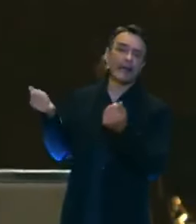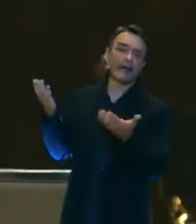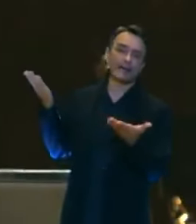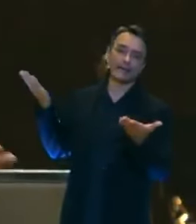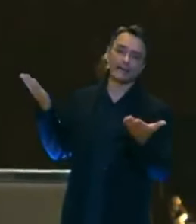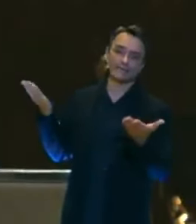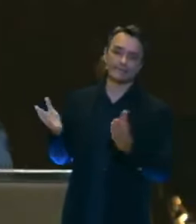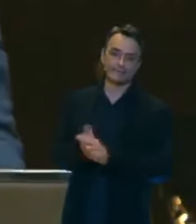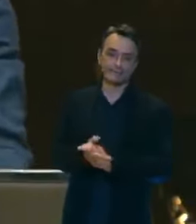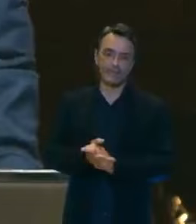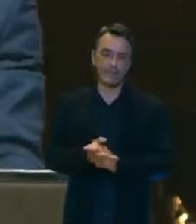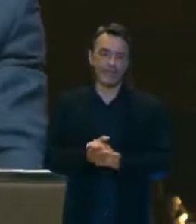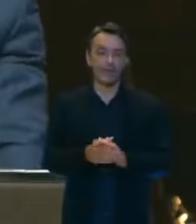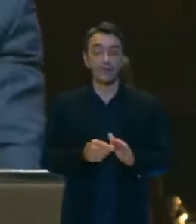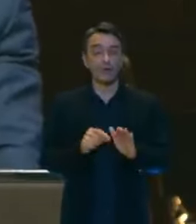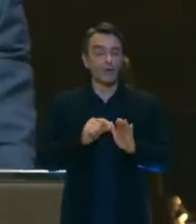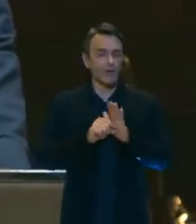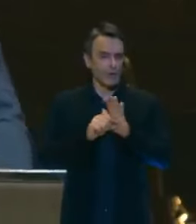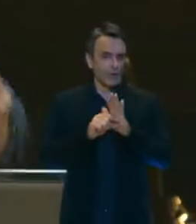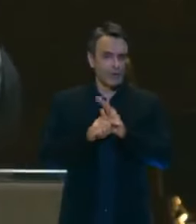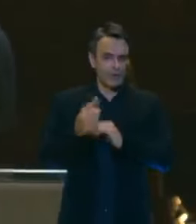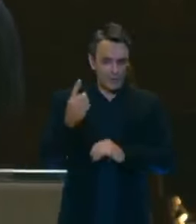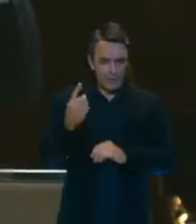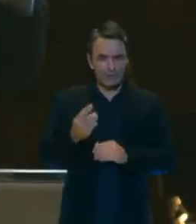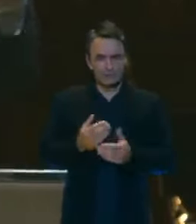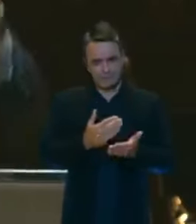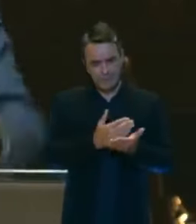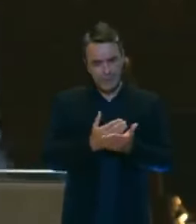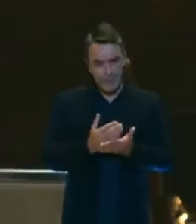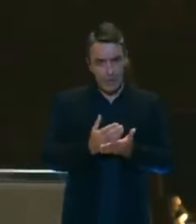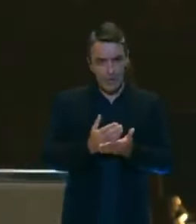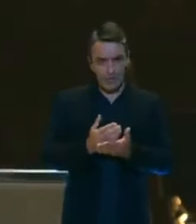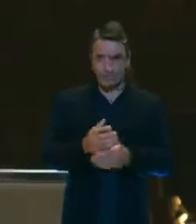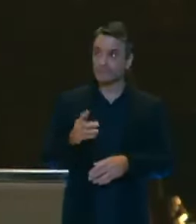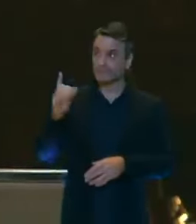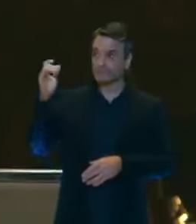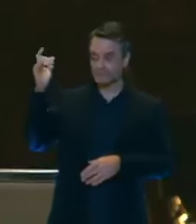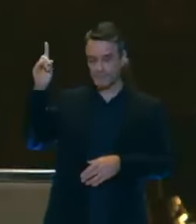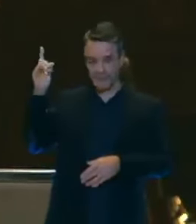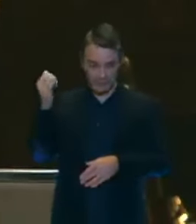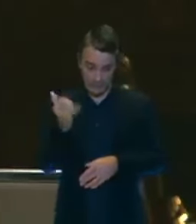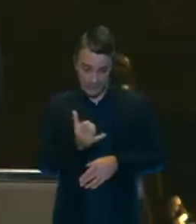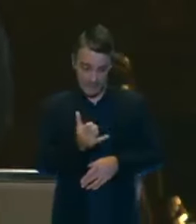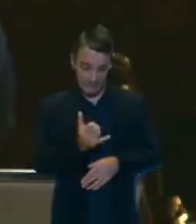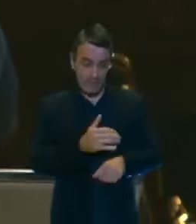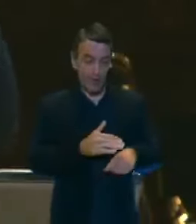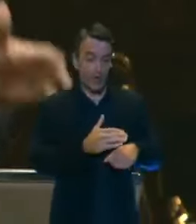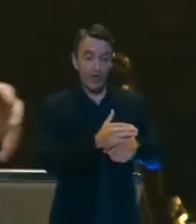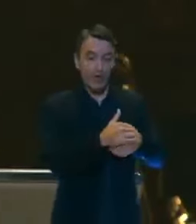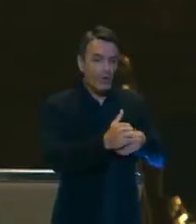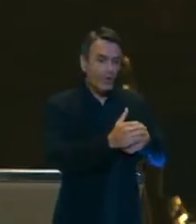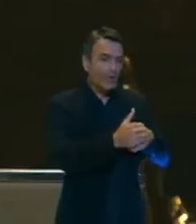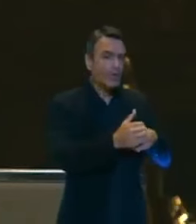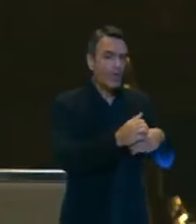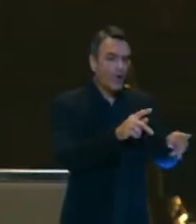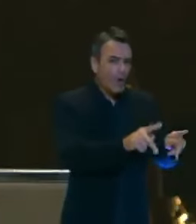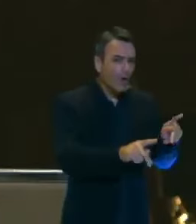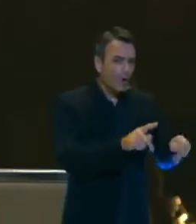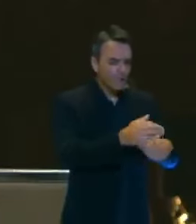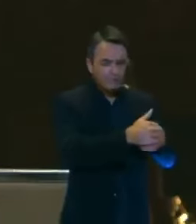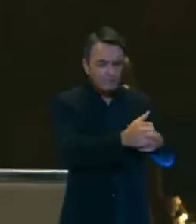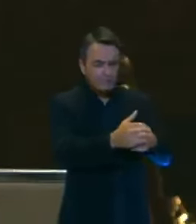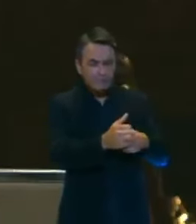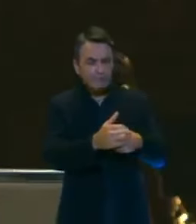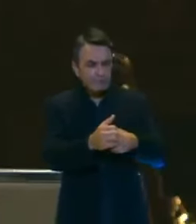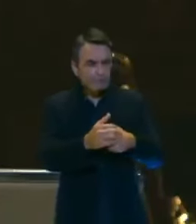por isso que o primeiro versículo começa dizendo: consolem. Consolem o meu povo,